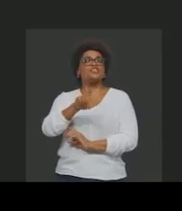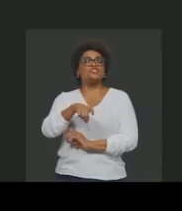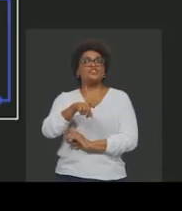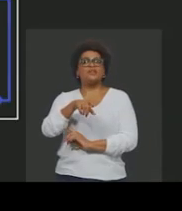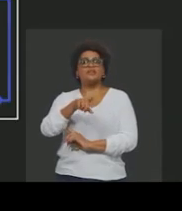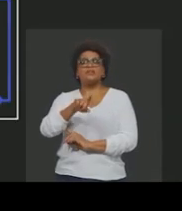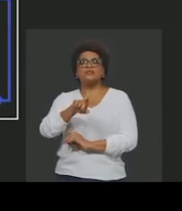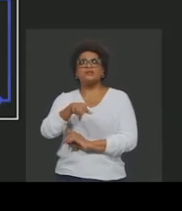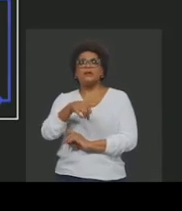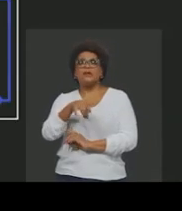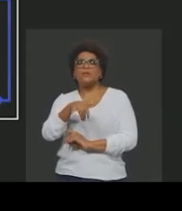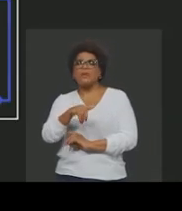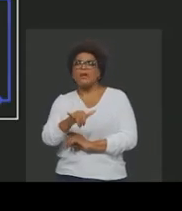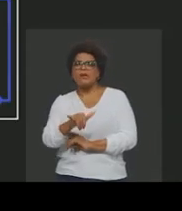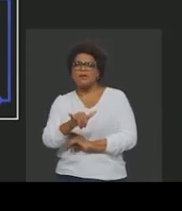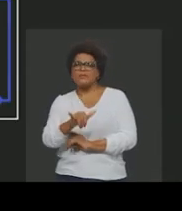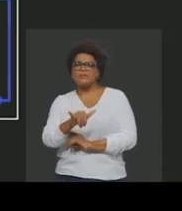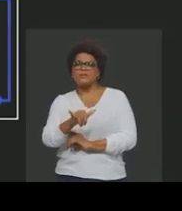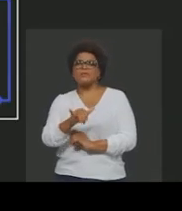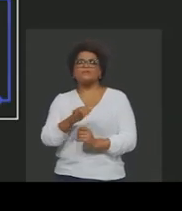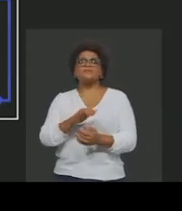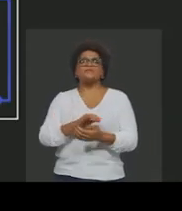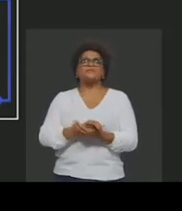y.